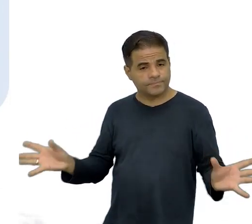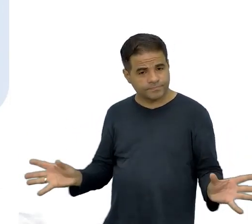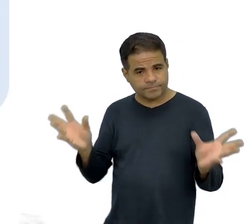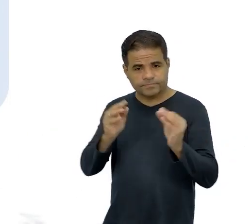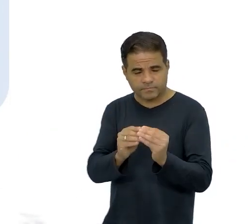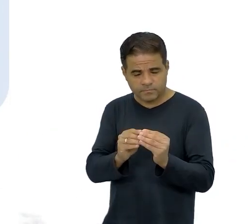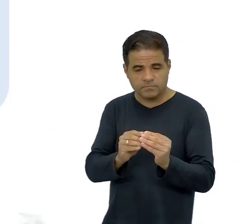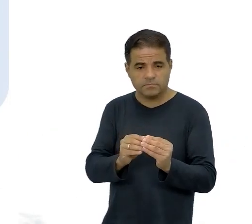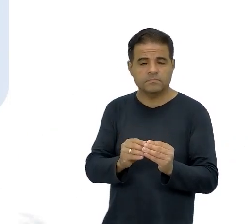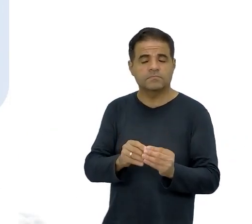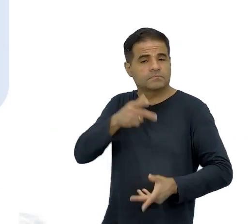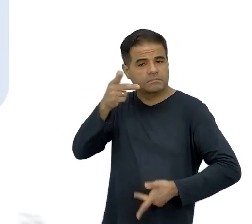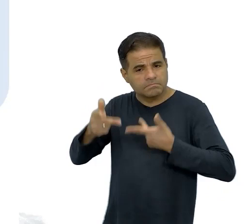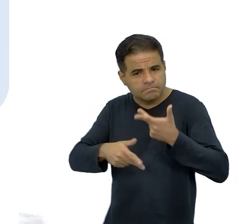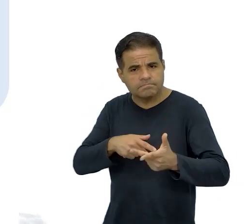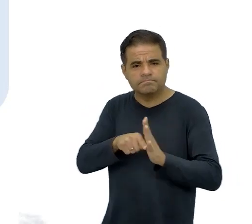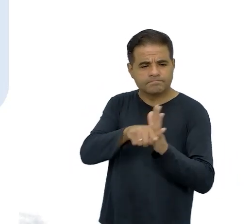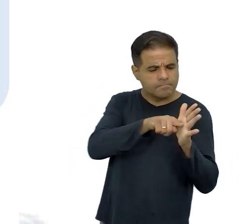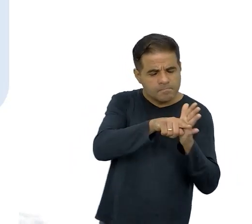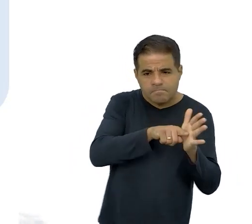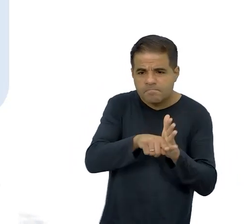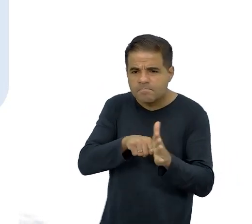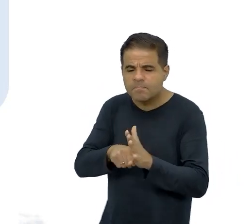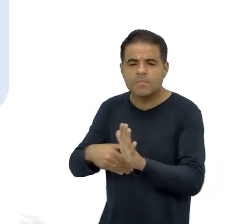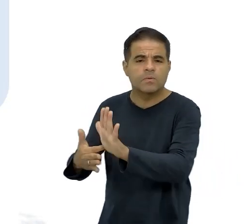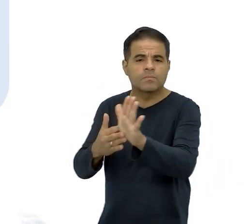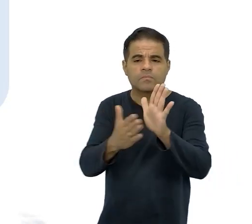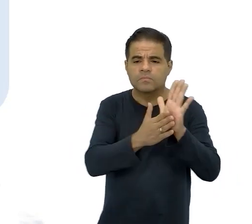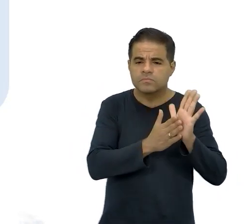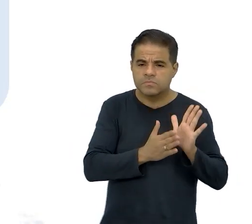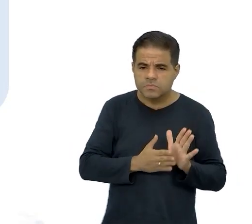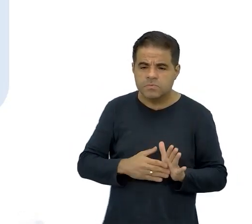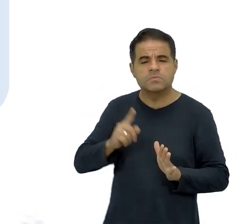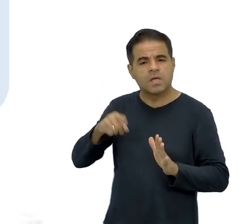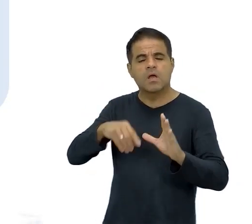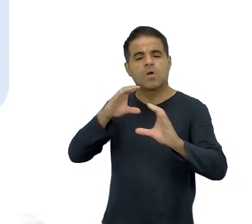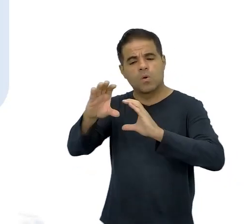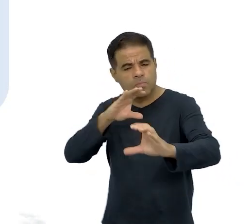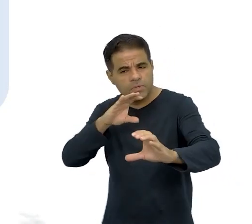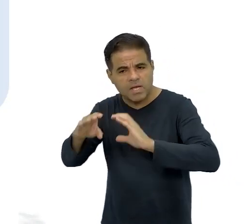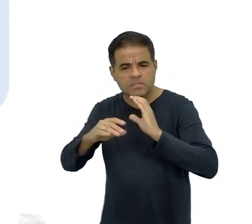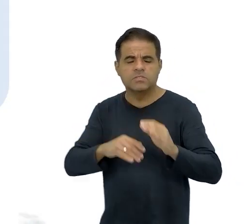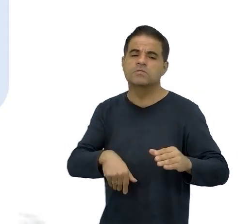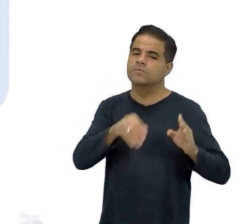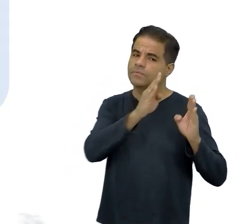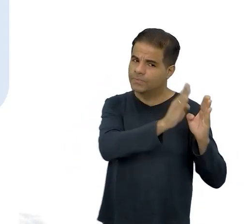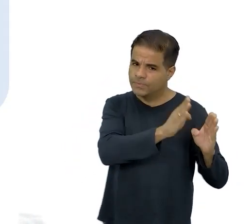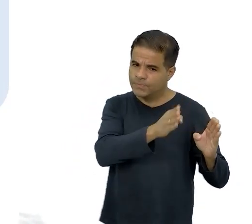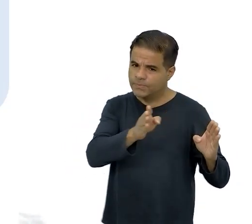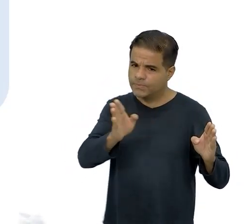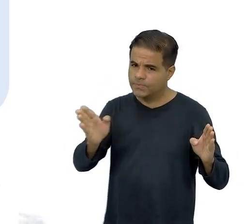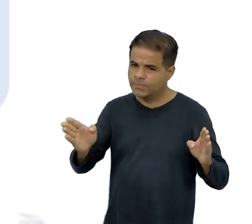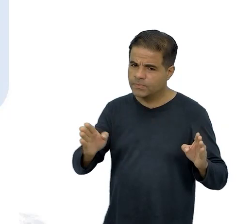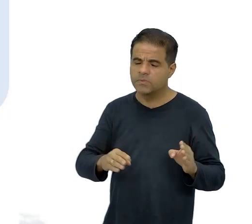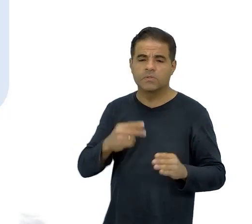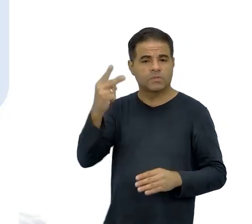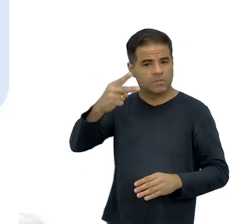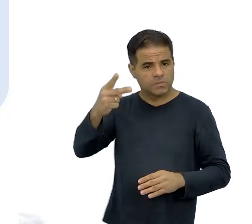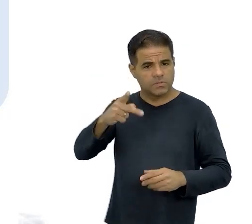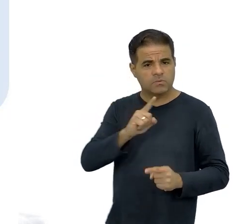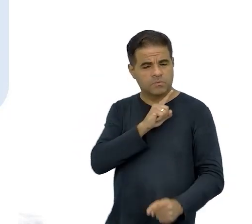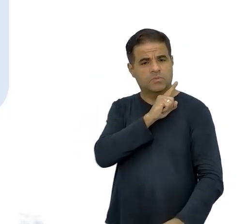compõem, de modo a explicitar os propósitos didático e comunicativo dessa sequência. No